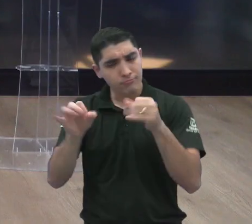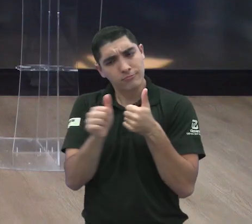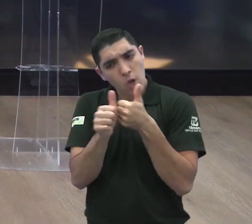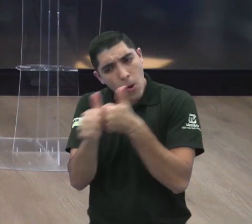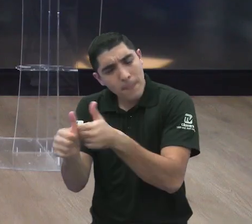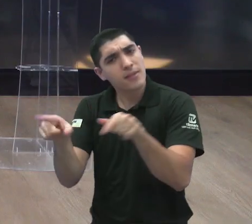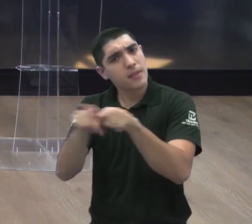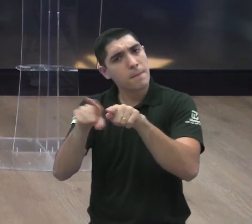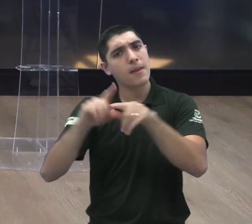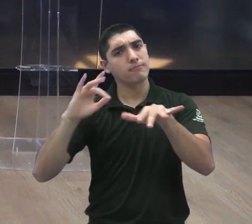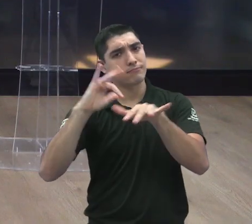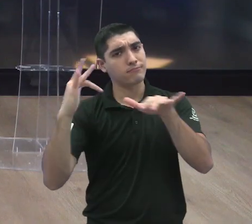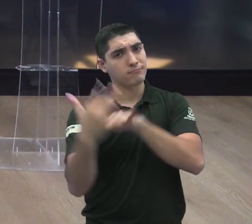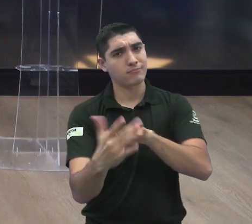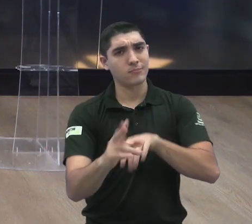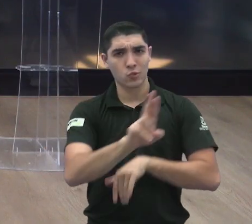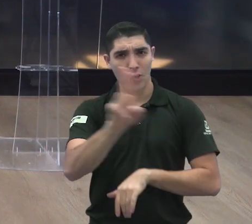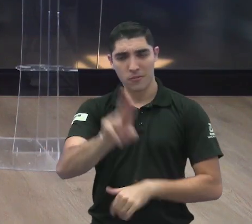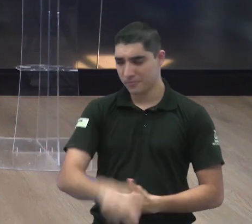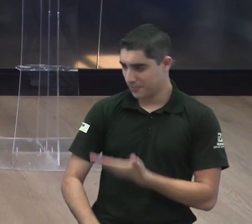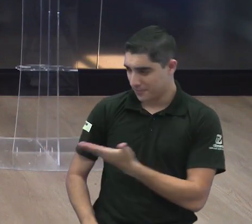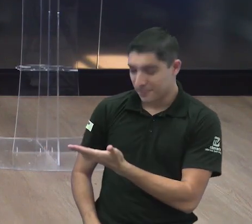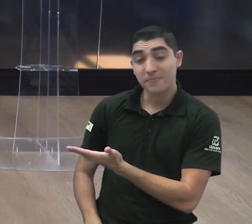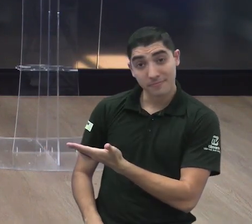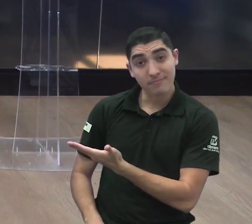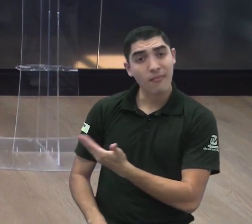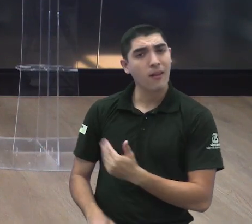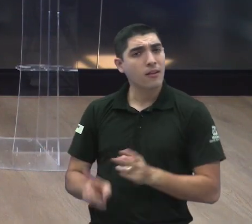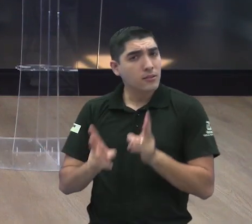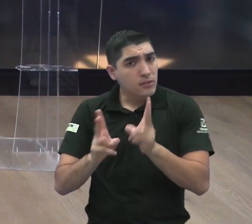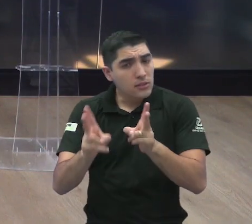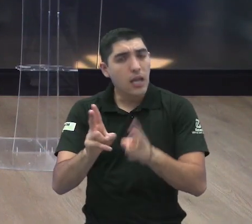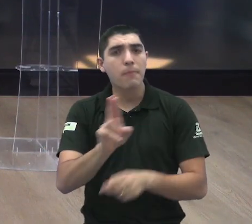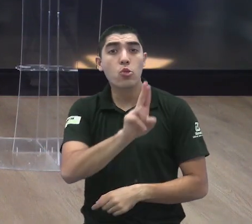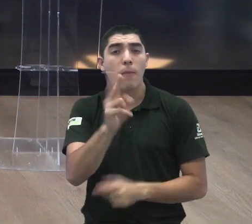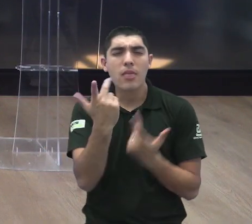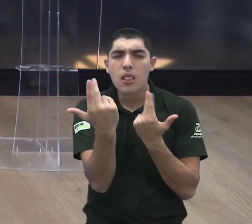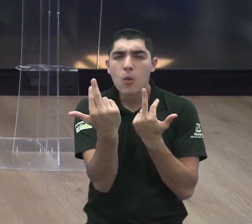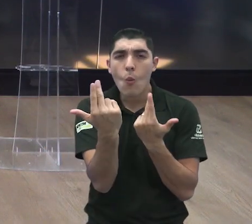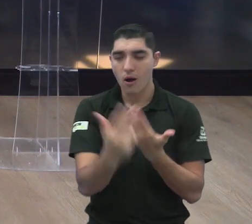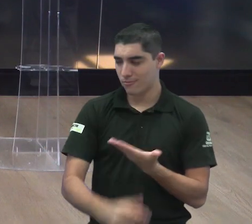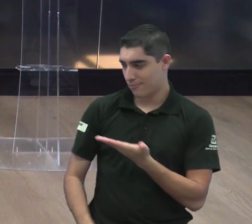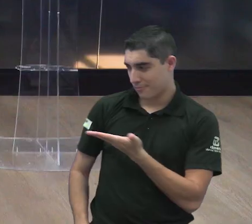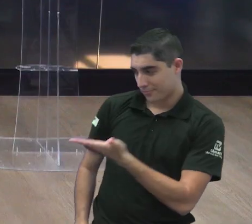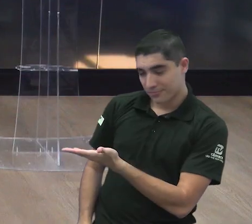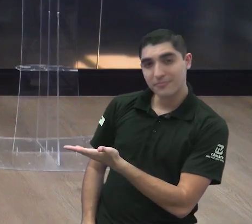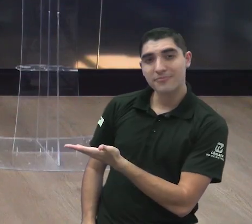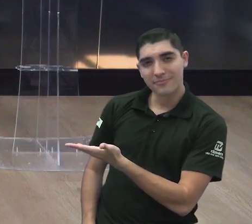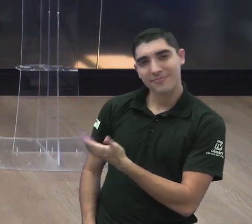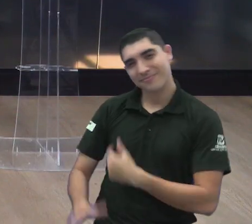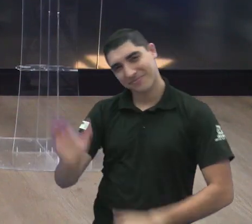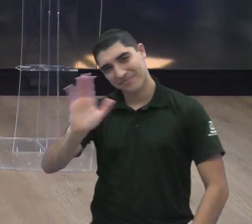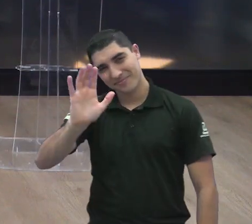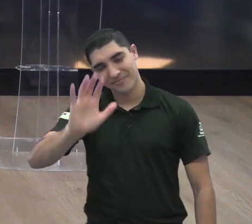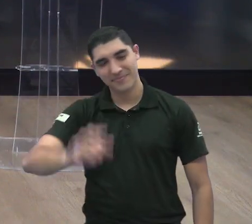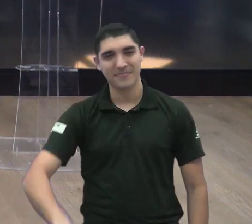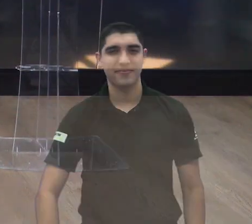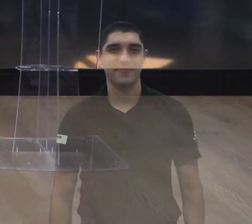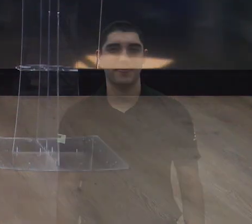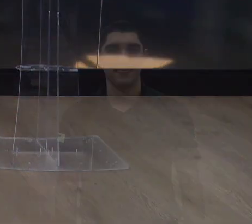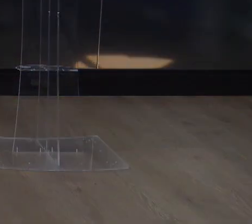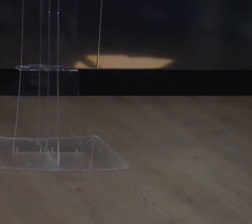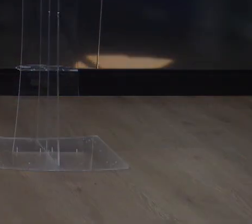para ficar por dentro da nossa programação. Todas nesse mesmo endereço que aparece aí na sua tela. Até mais!